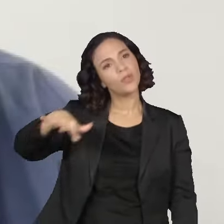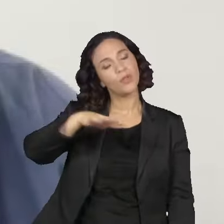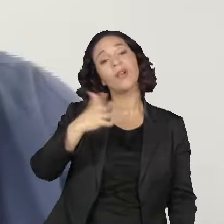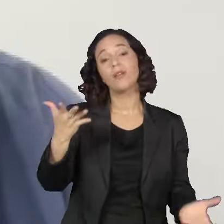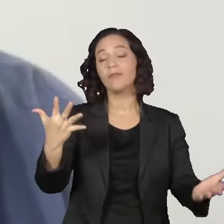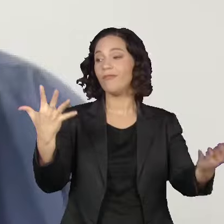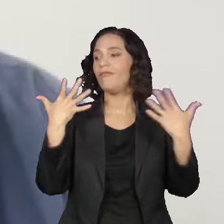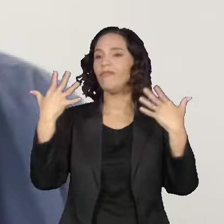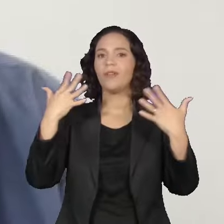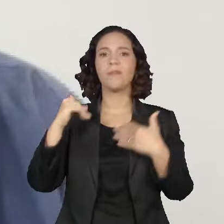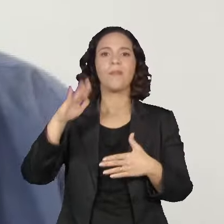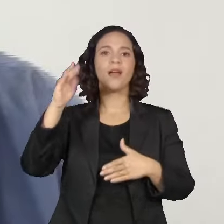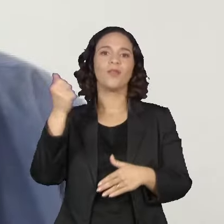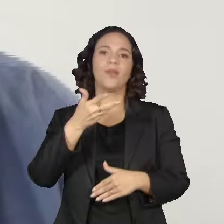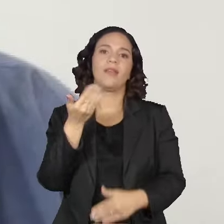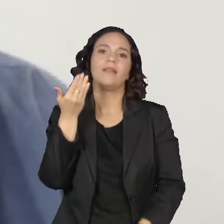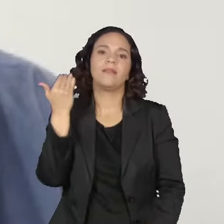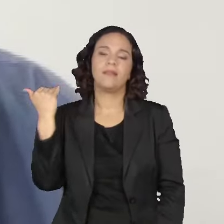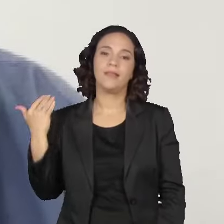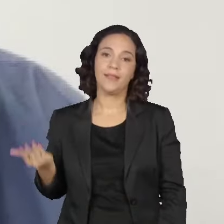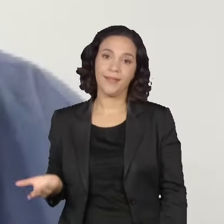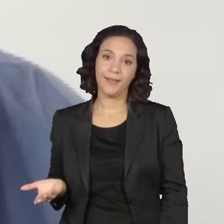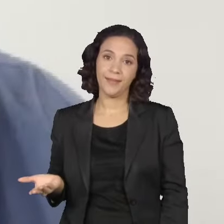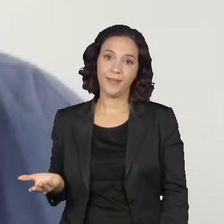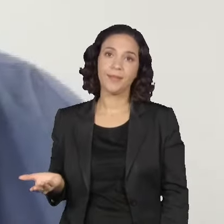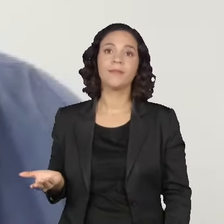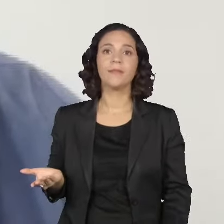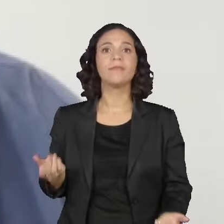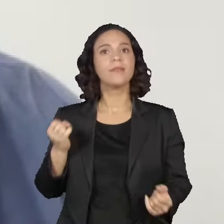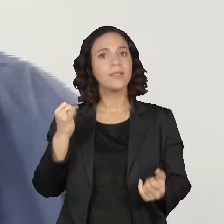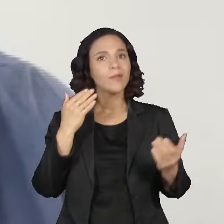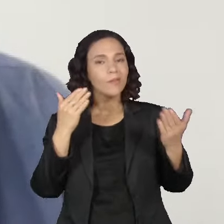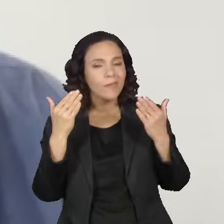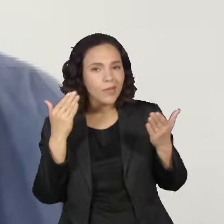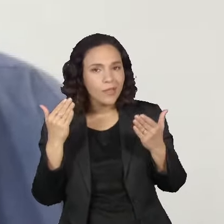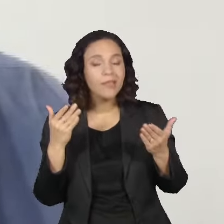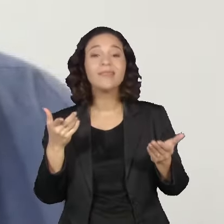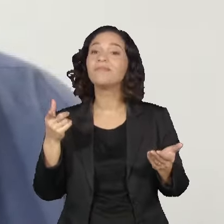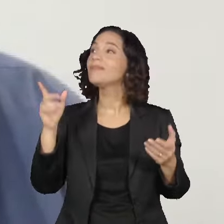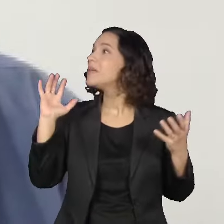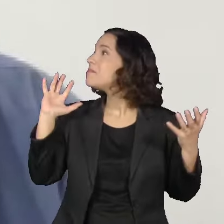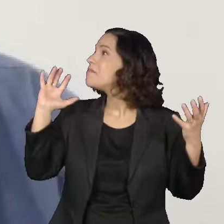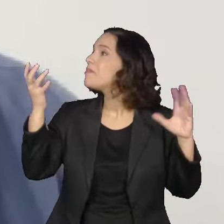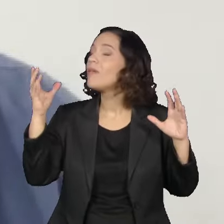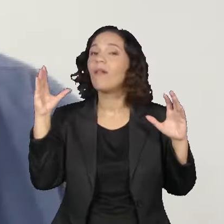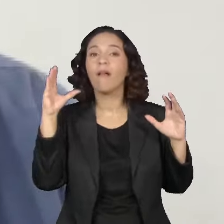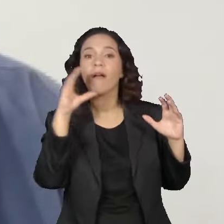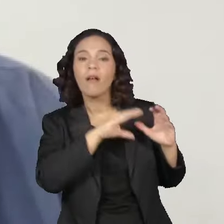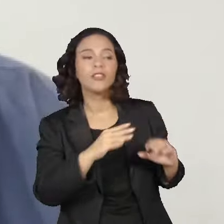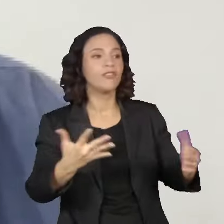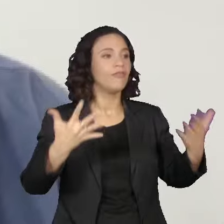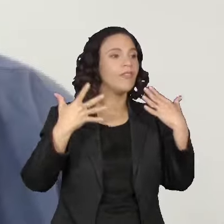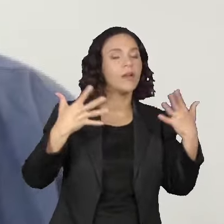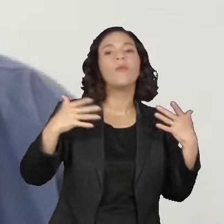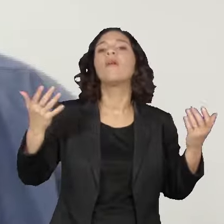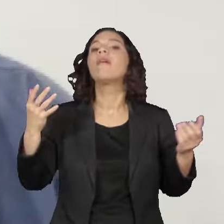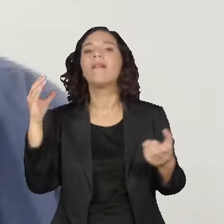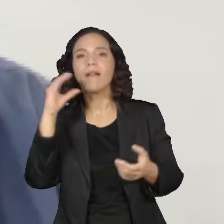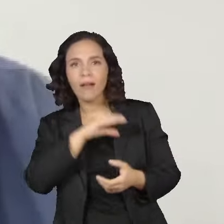quentes que o normal, não? Então, estamos tendo verãos mais quentes, invernos mais quentes, não? Ou seja, eu diria